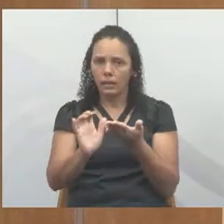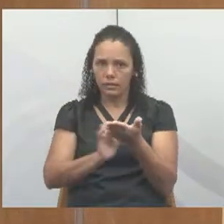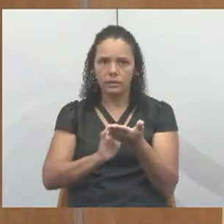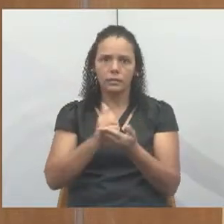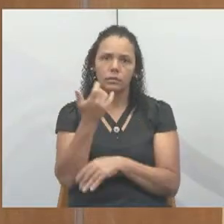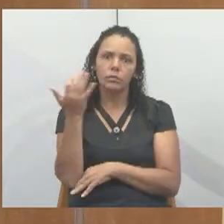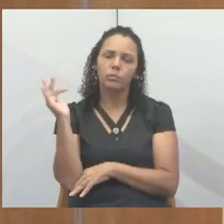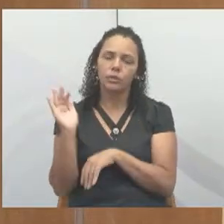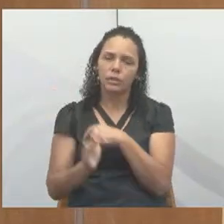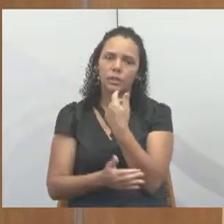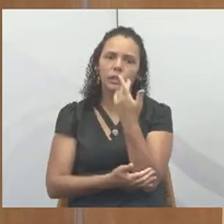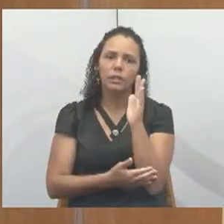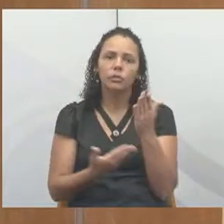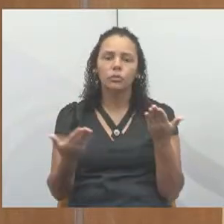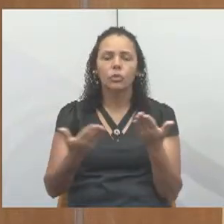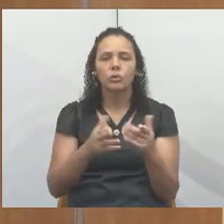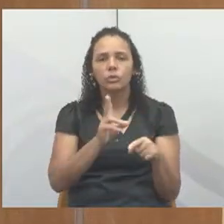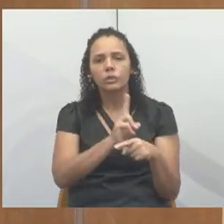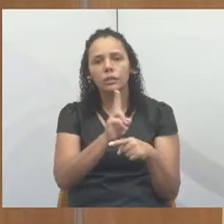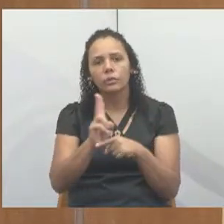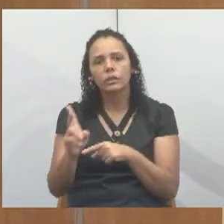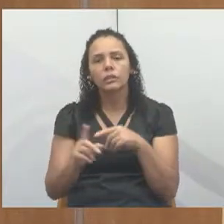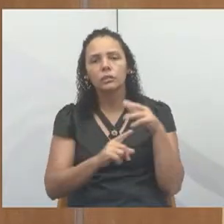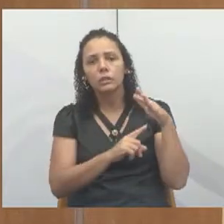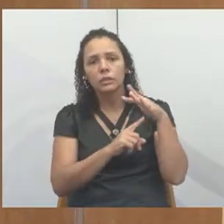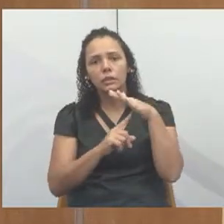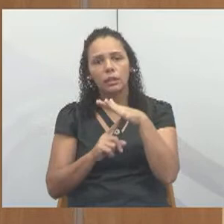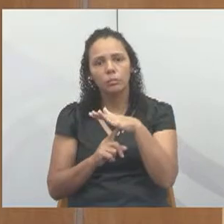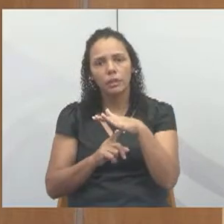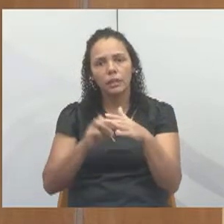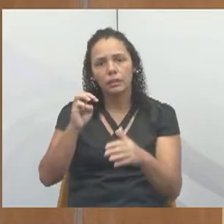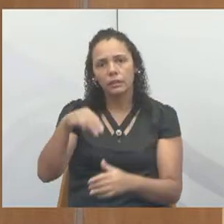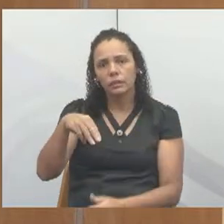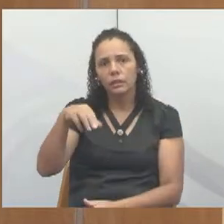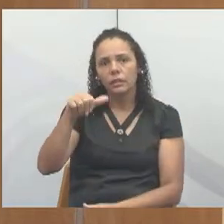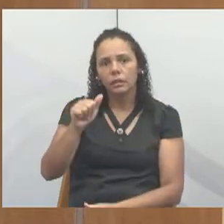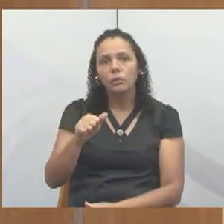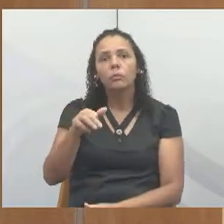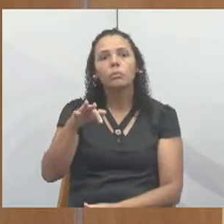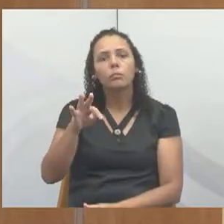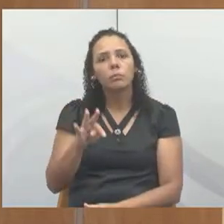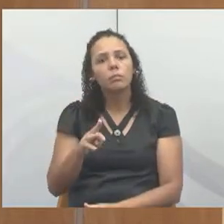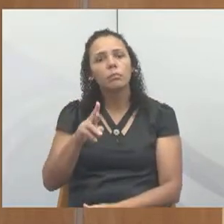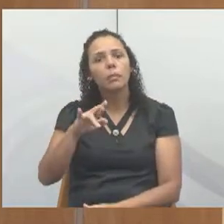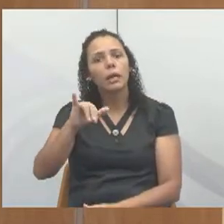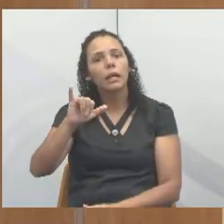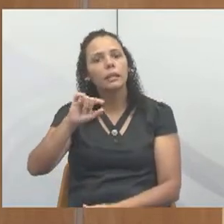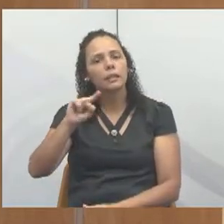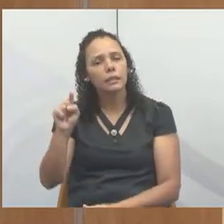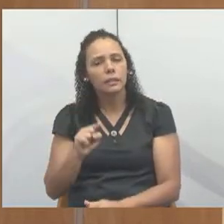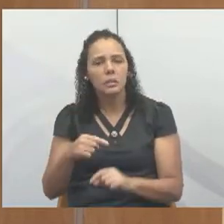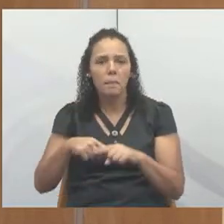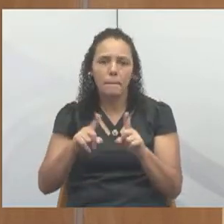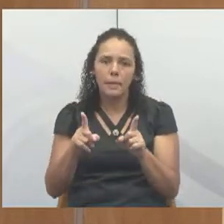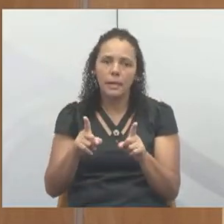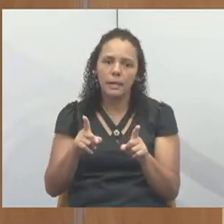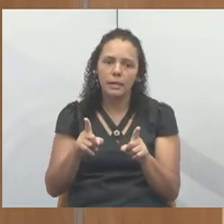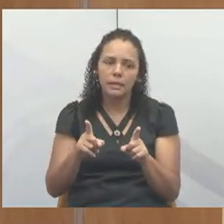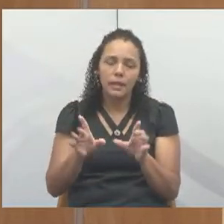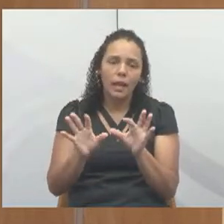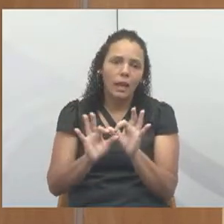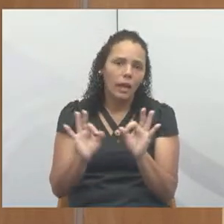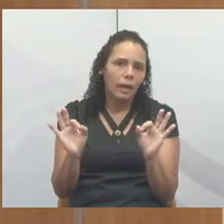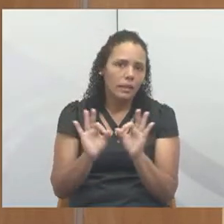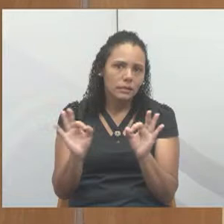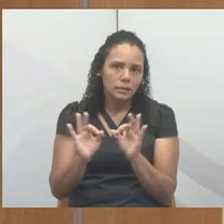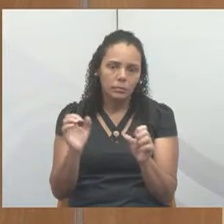Praça da Matriz, na sequência pode, mas é zeladoria simples, não reforma, que configure